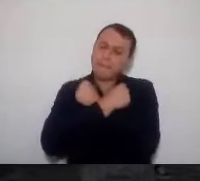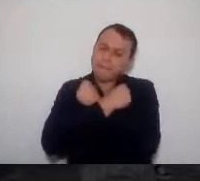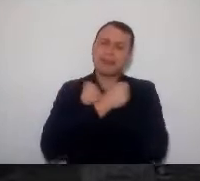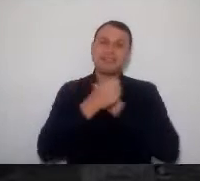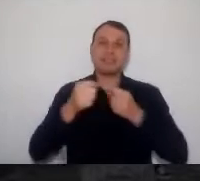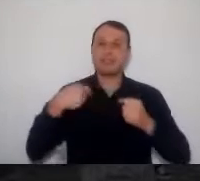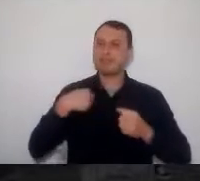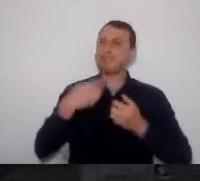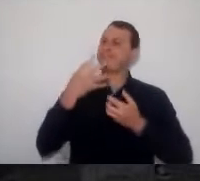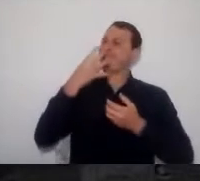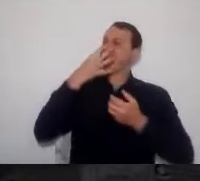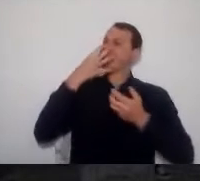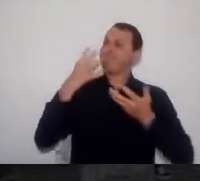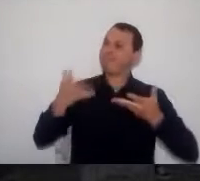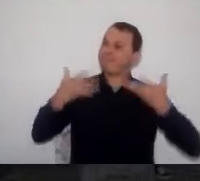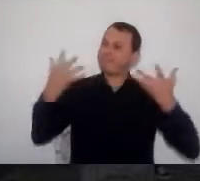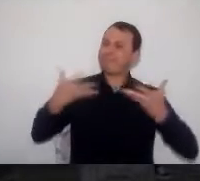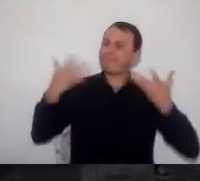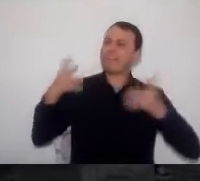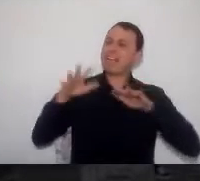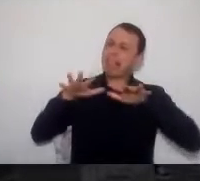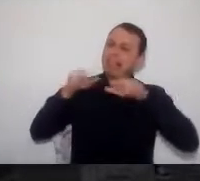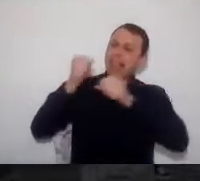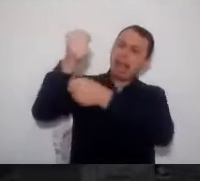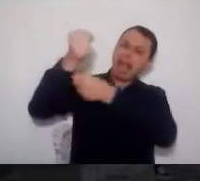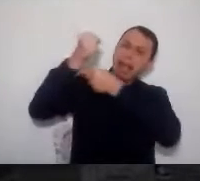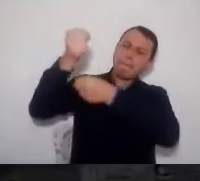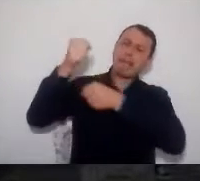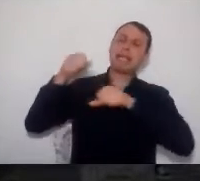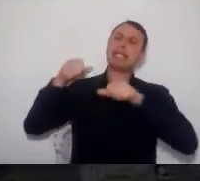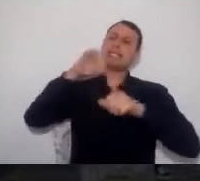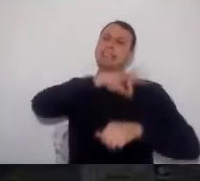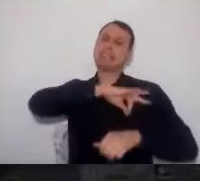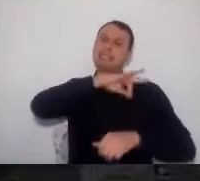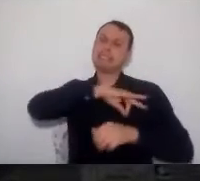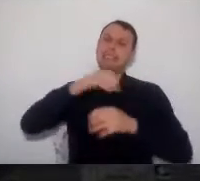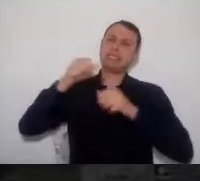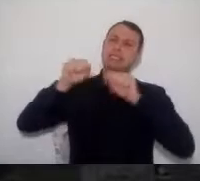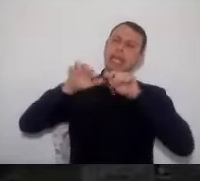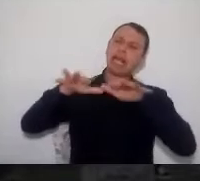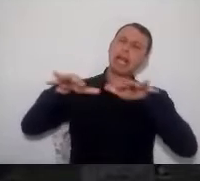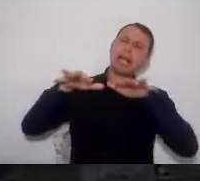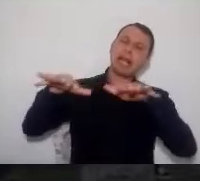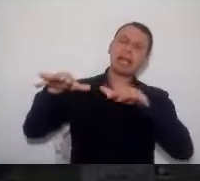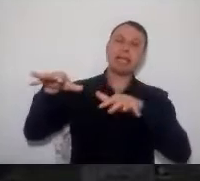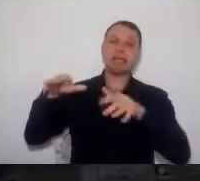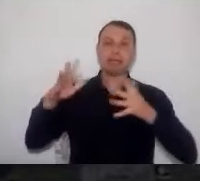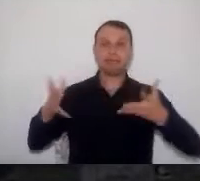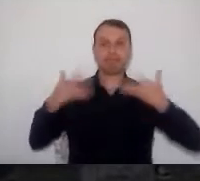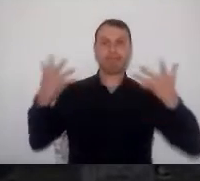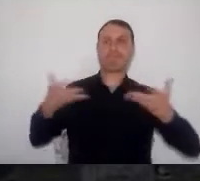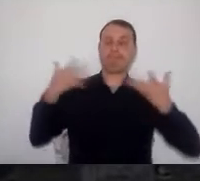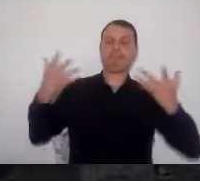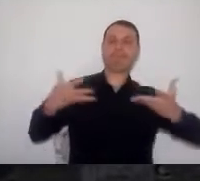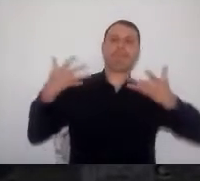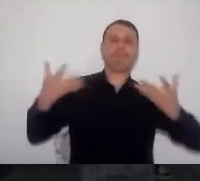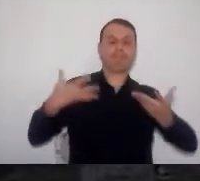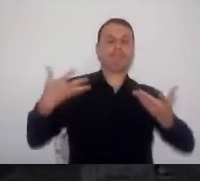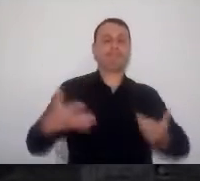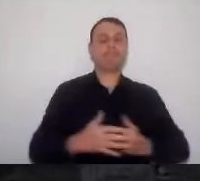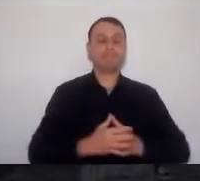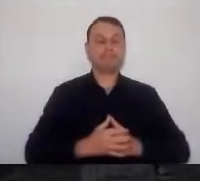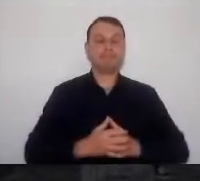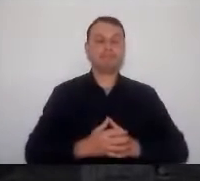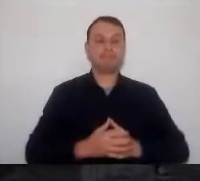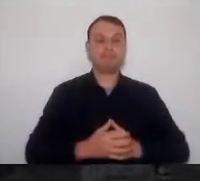entusiasmo esse lançamento da campanha salarial. Vejo com entusiasmo e coloco esta campanha